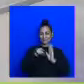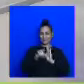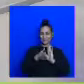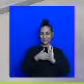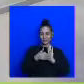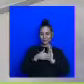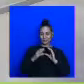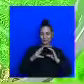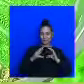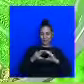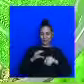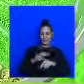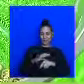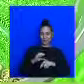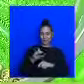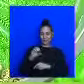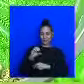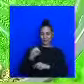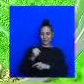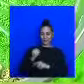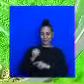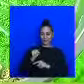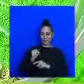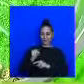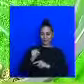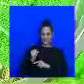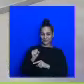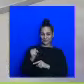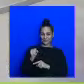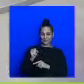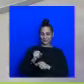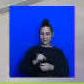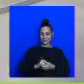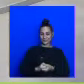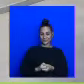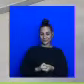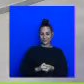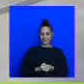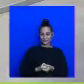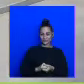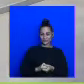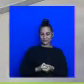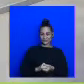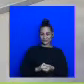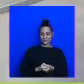Bola cinza, número 8.